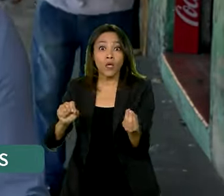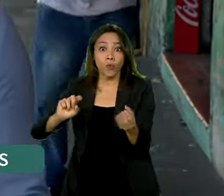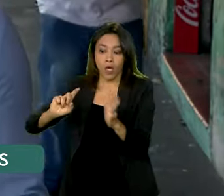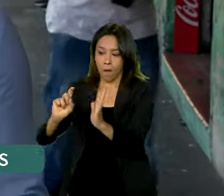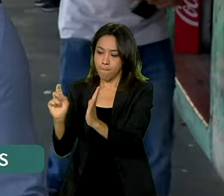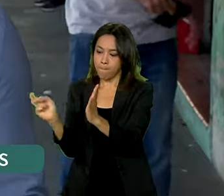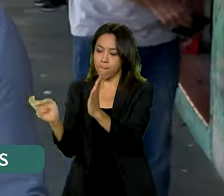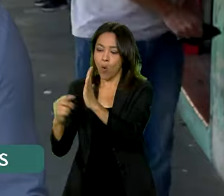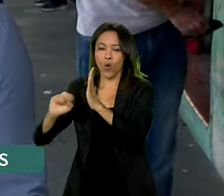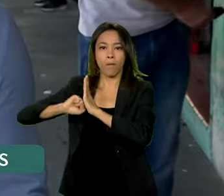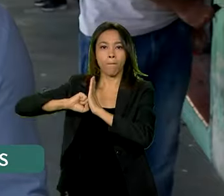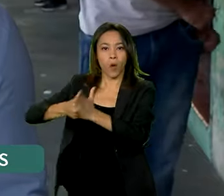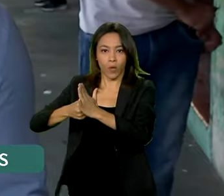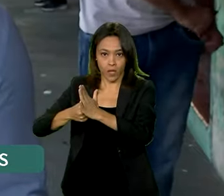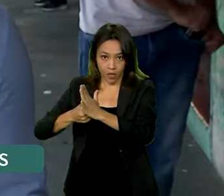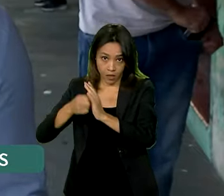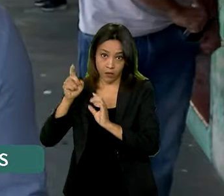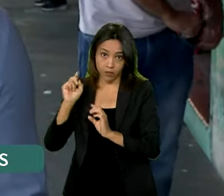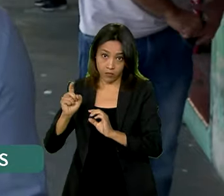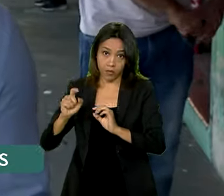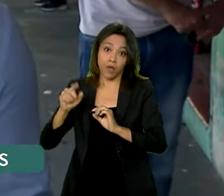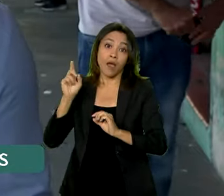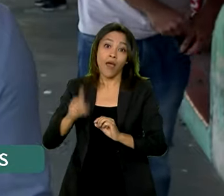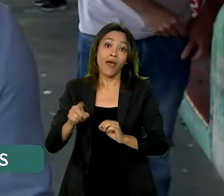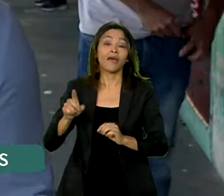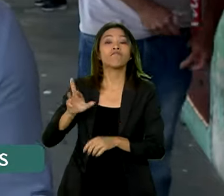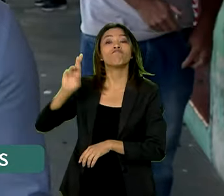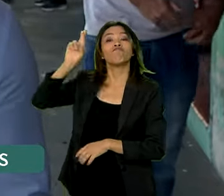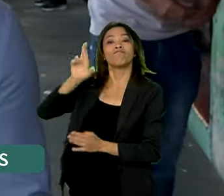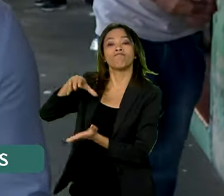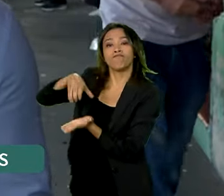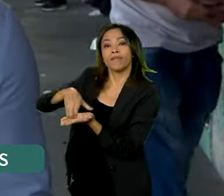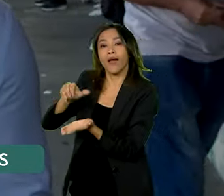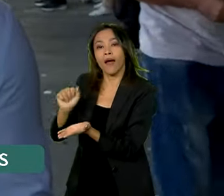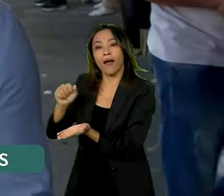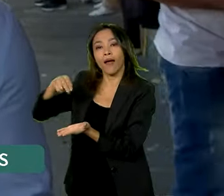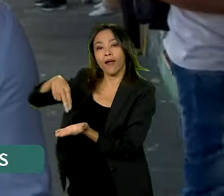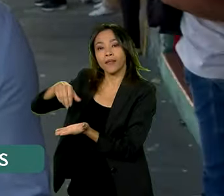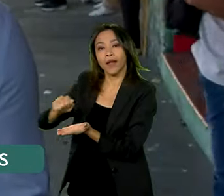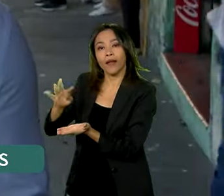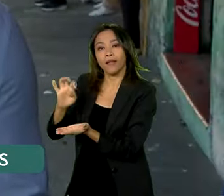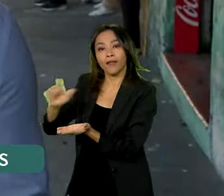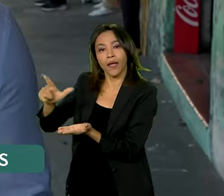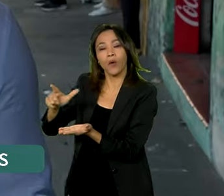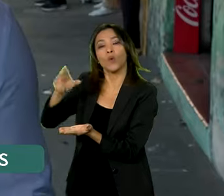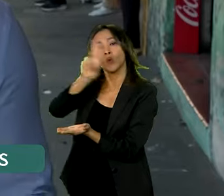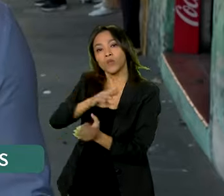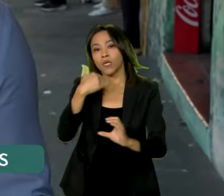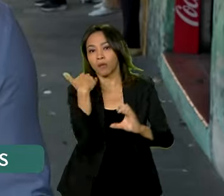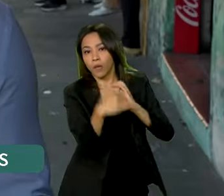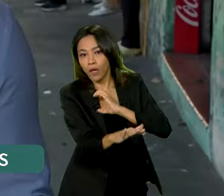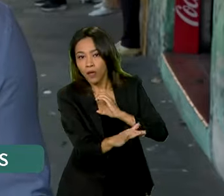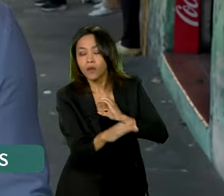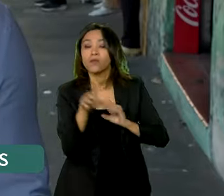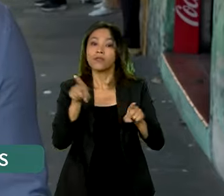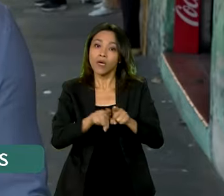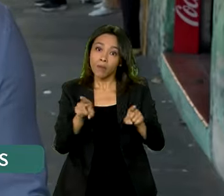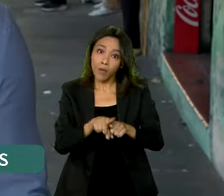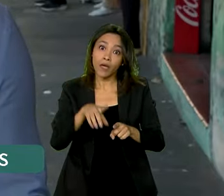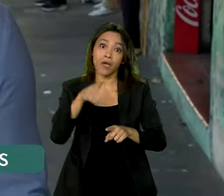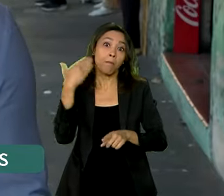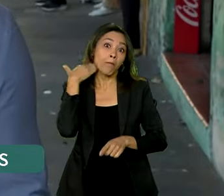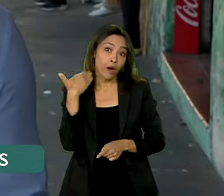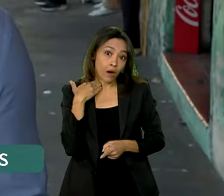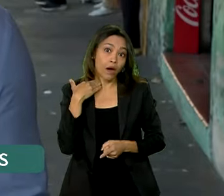bloqueio do aparelho. Esse bloqueio é feito pela Anatel por meio do e-mail. Além disso, instituições